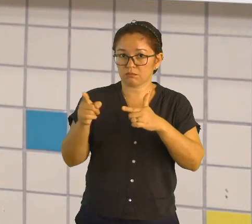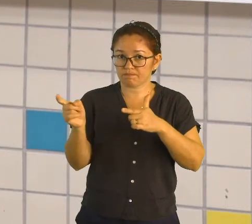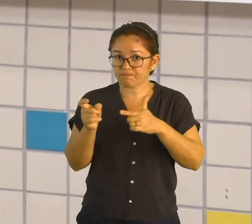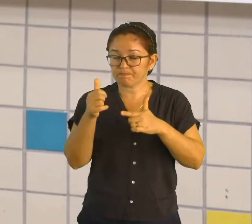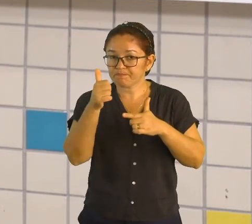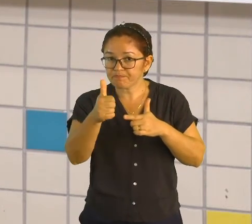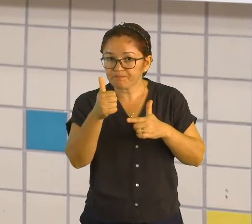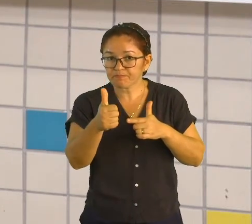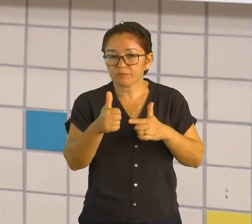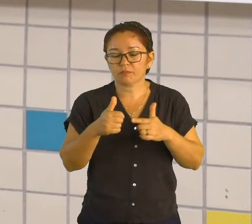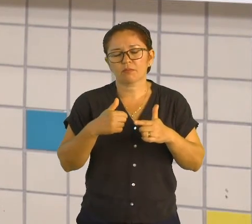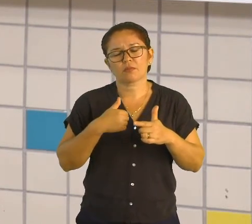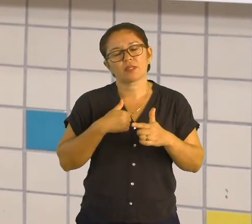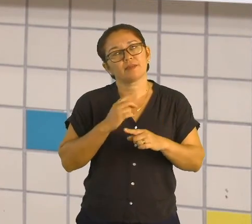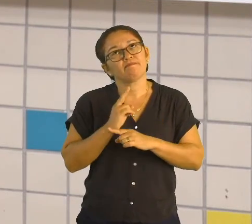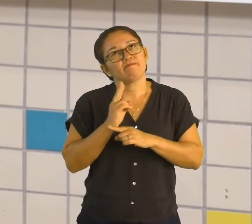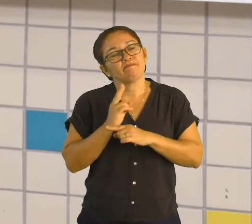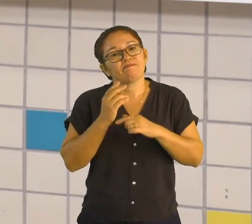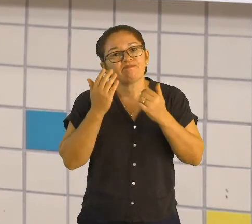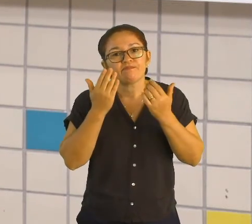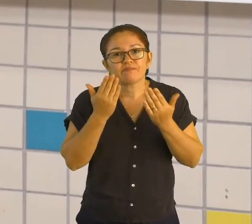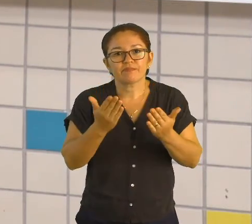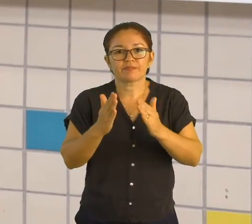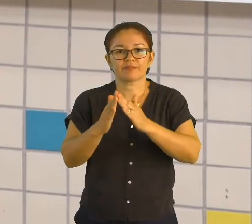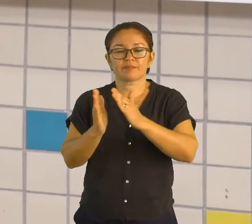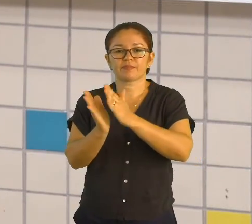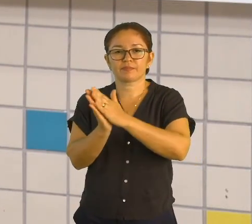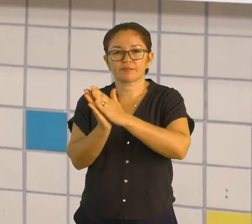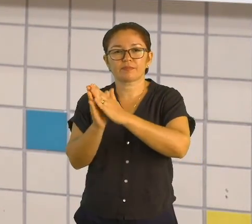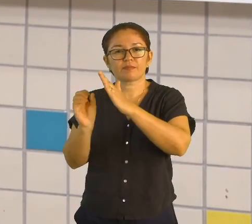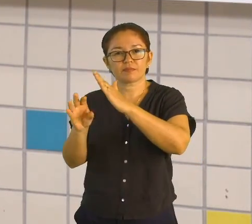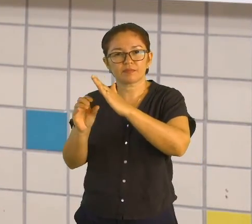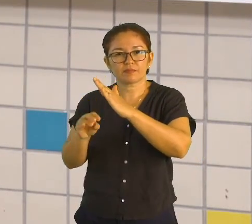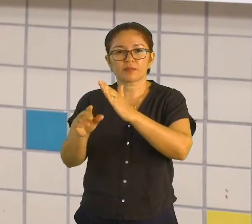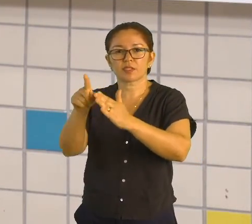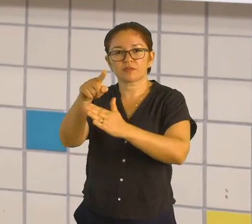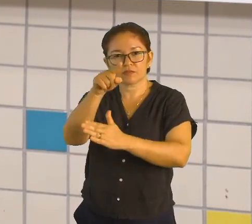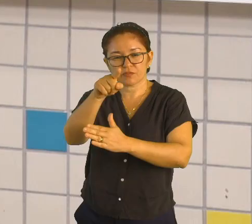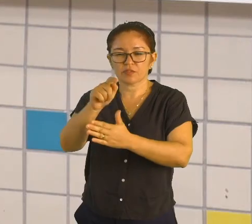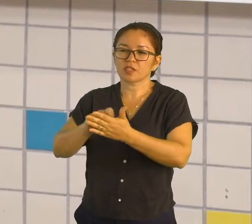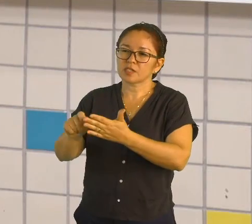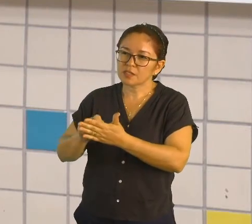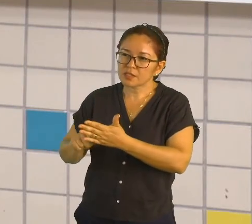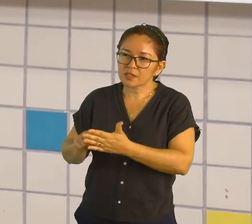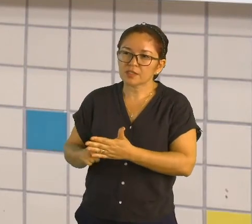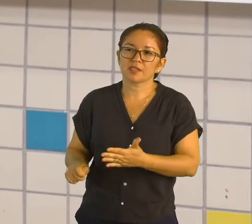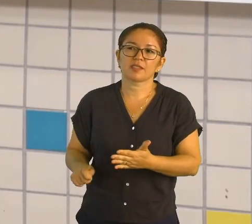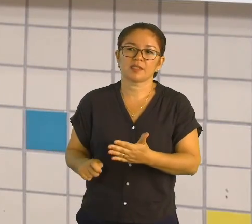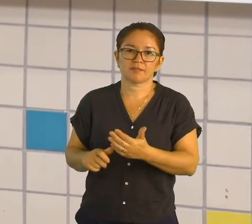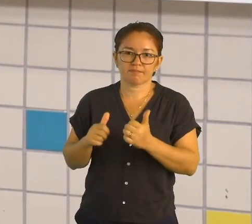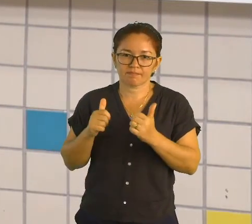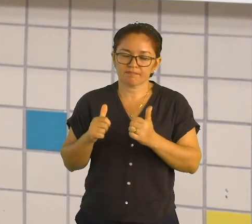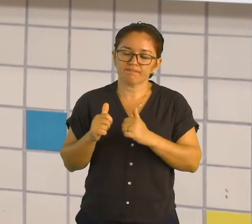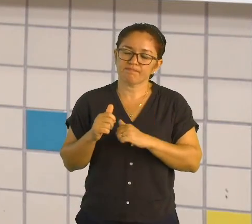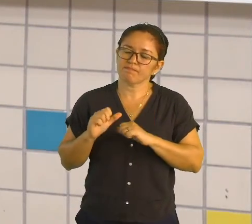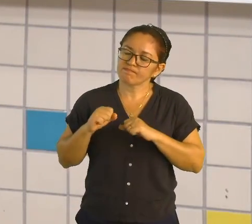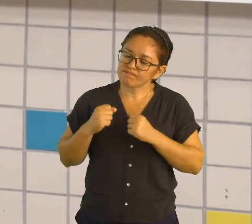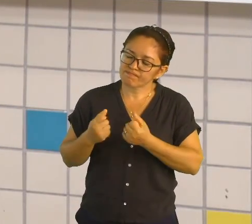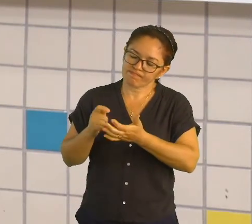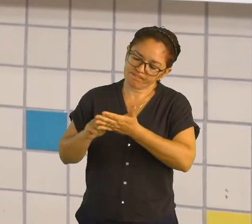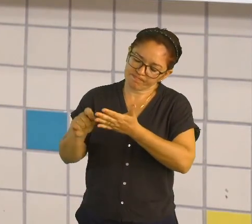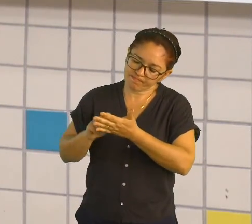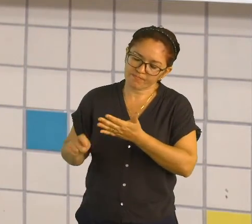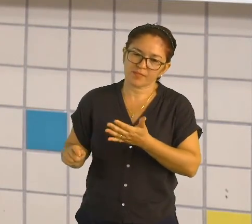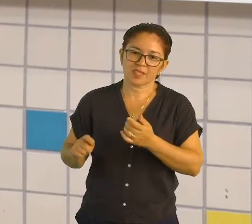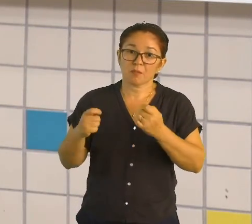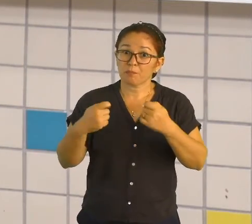faça suas atividades com carinho, com atenção. Se quiser mandar fotos, vídeos falando da sua